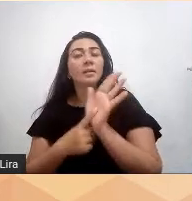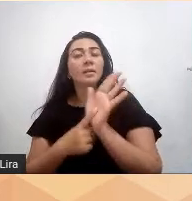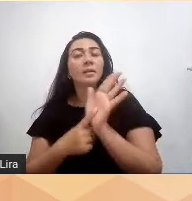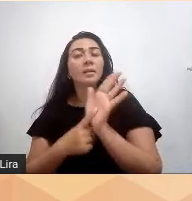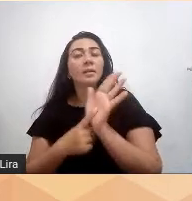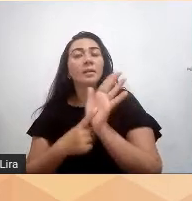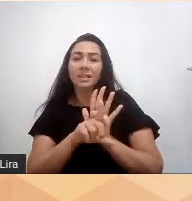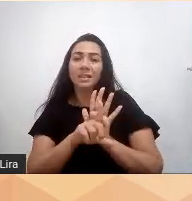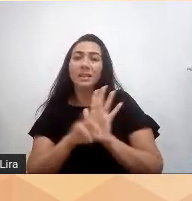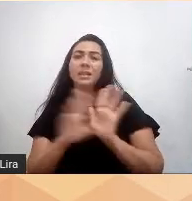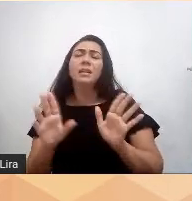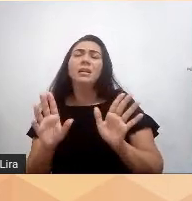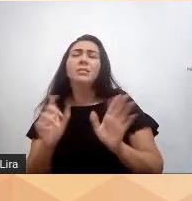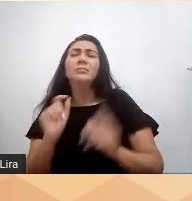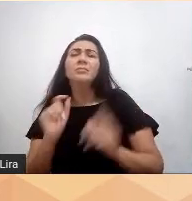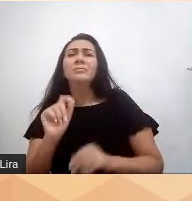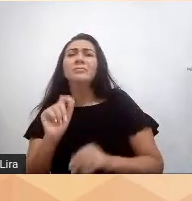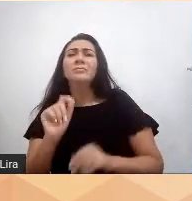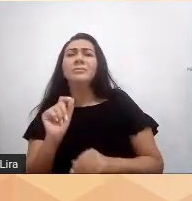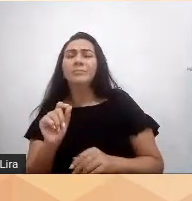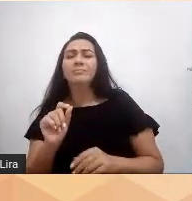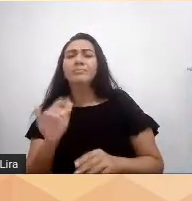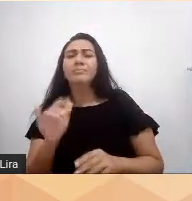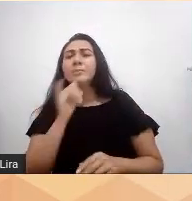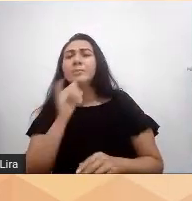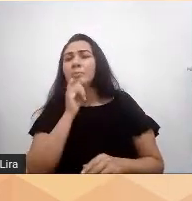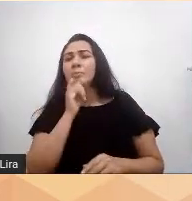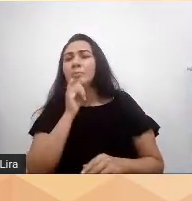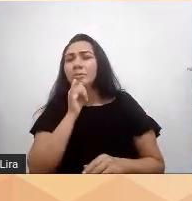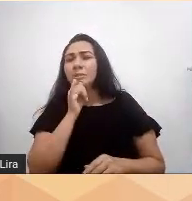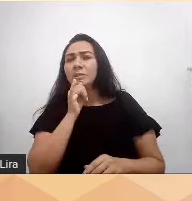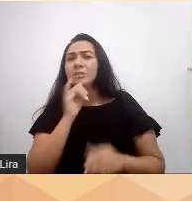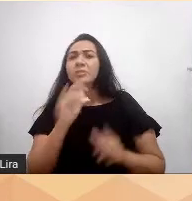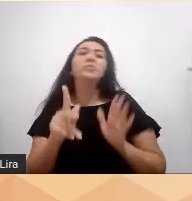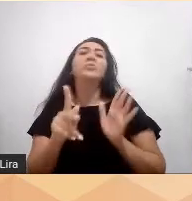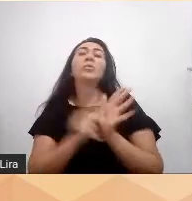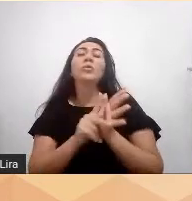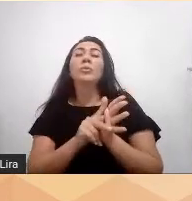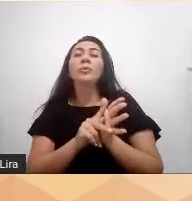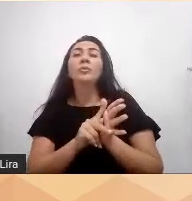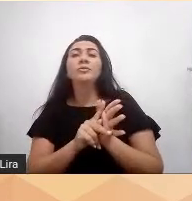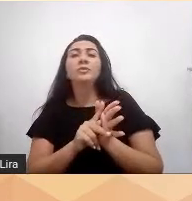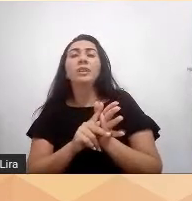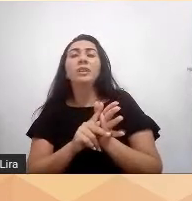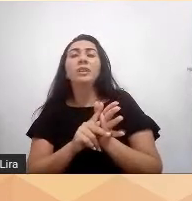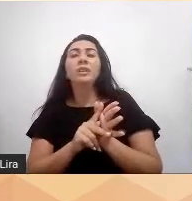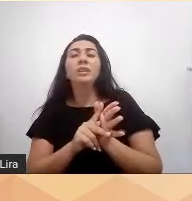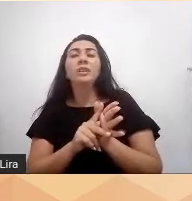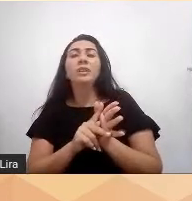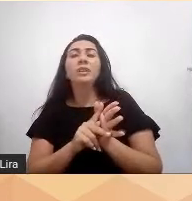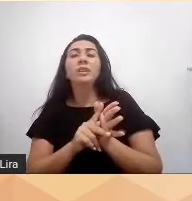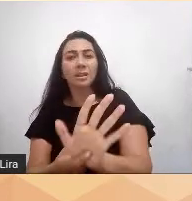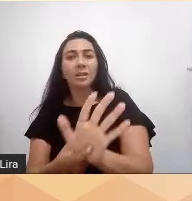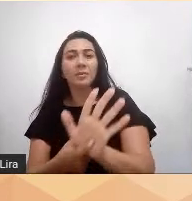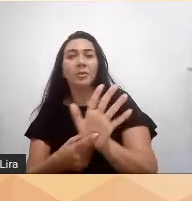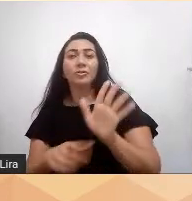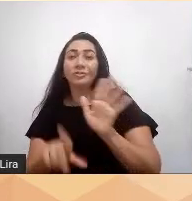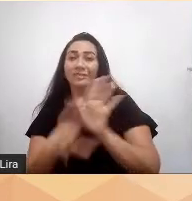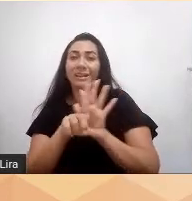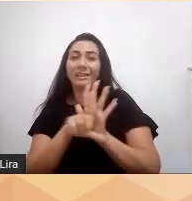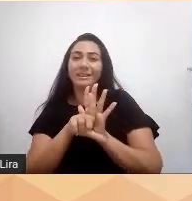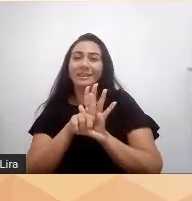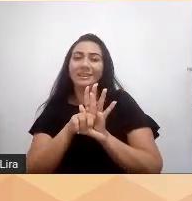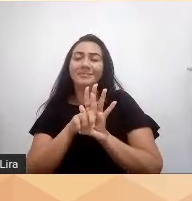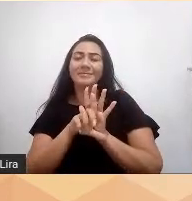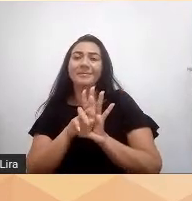acontece? Dando o exemplo de um projeto que apresenta pela lei, né? Hoje eles estão